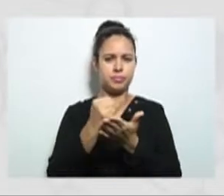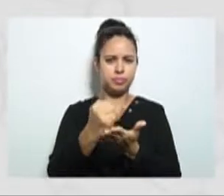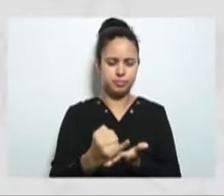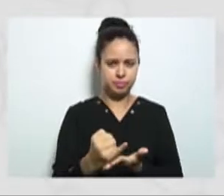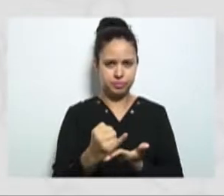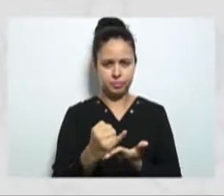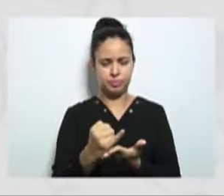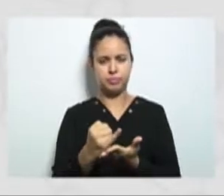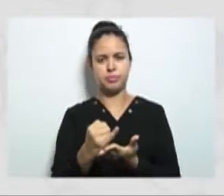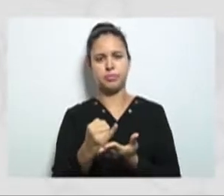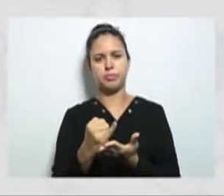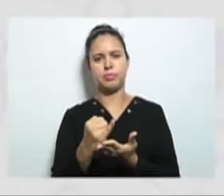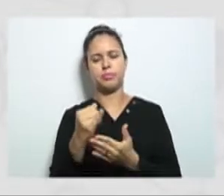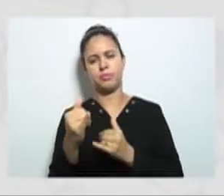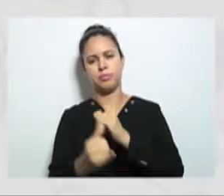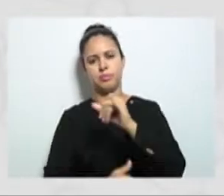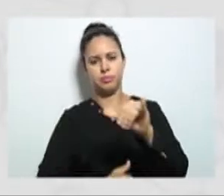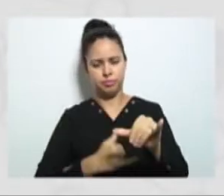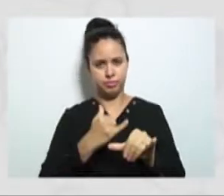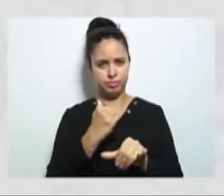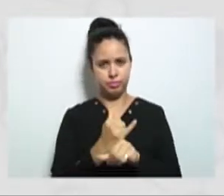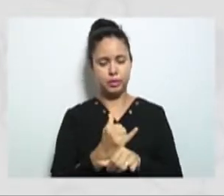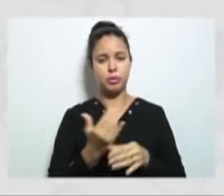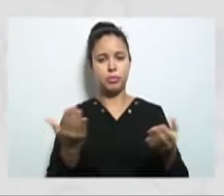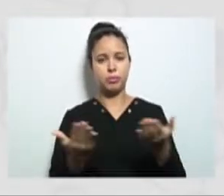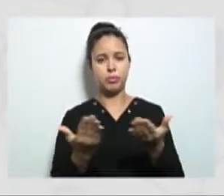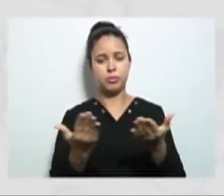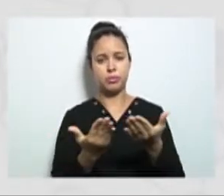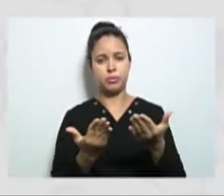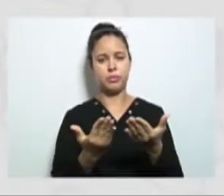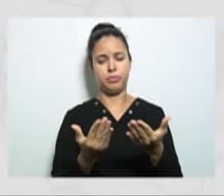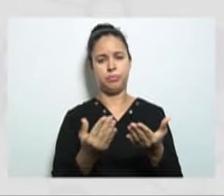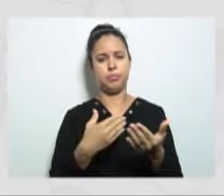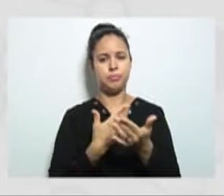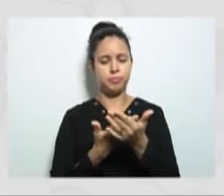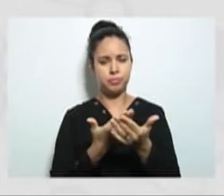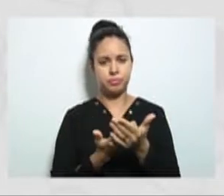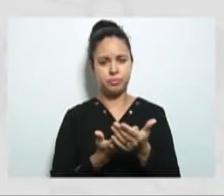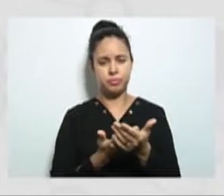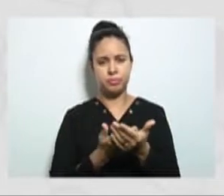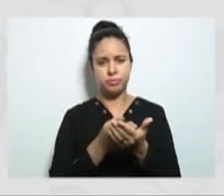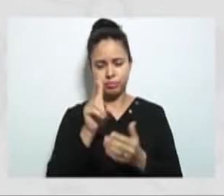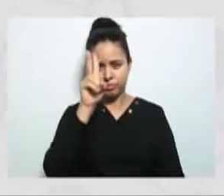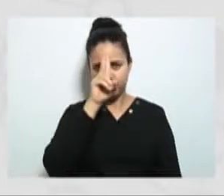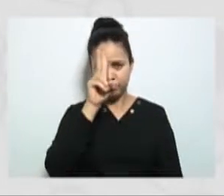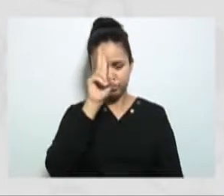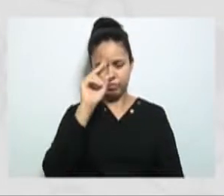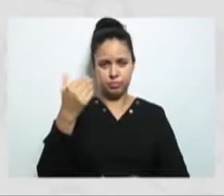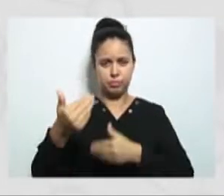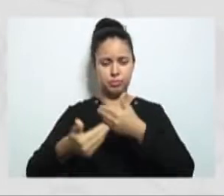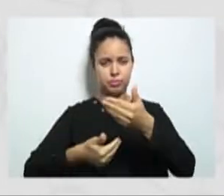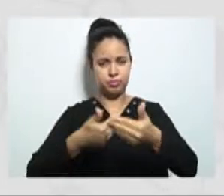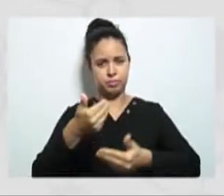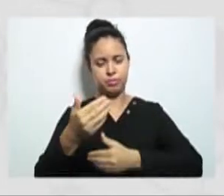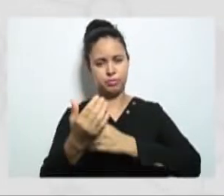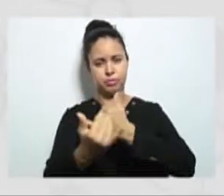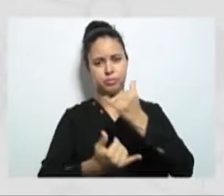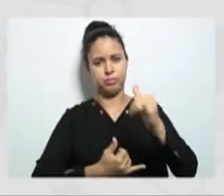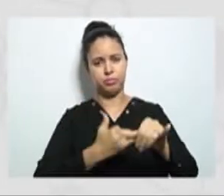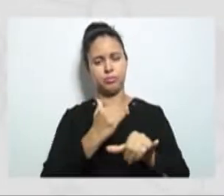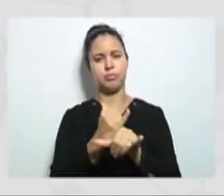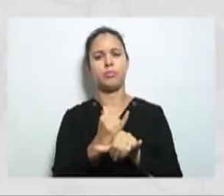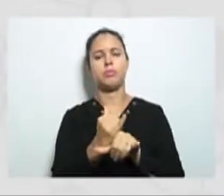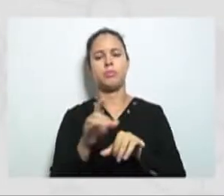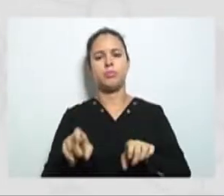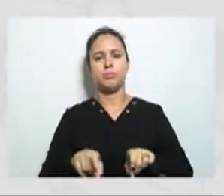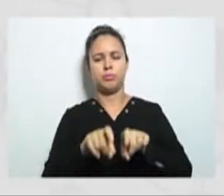E hoje, gente, ó, a gente vai ficar nesse conteúdo aqui, ó, Histórico e evolução da informática, componentes básicos